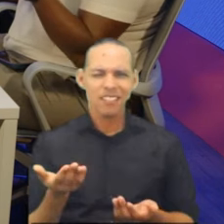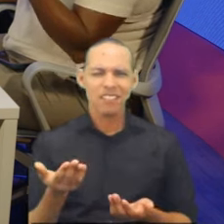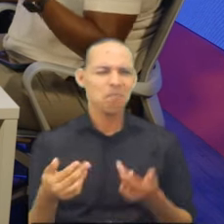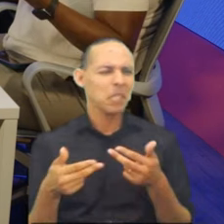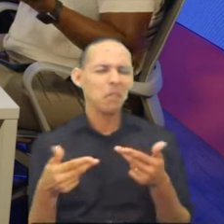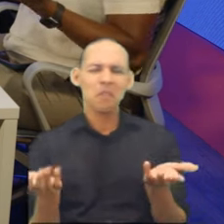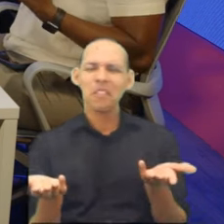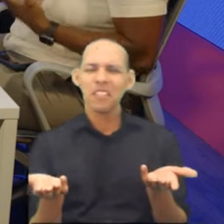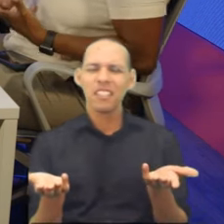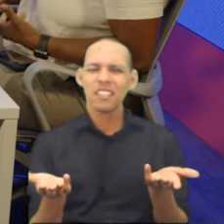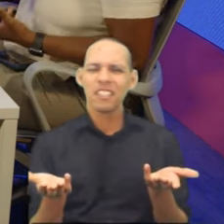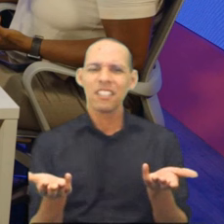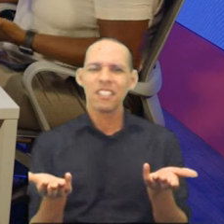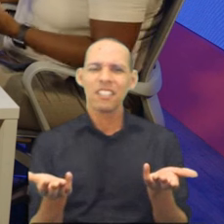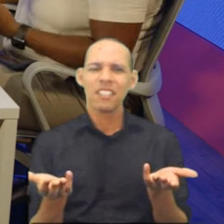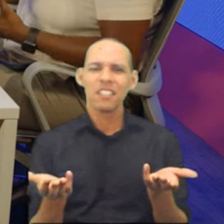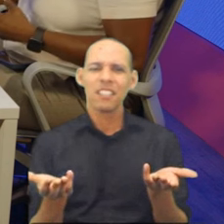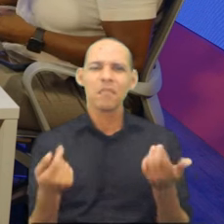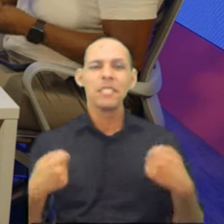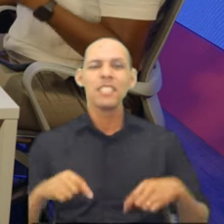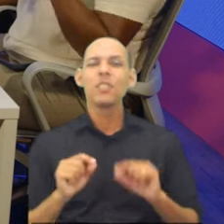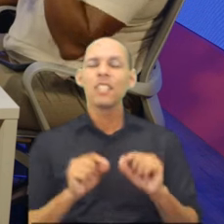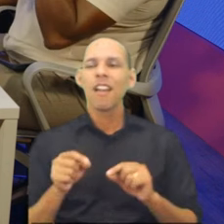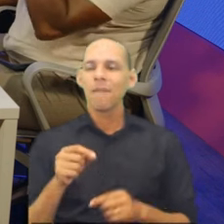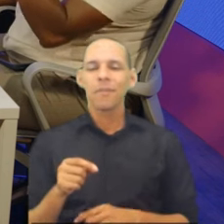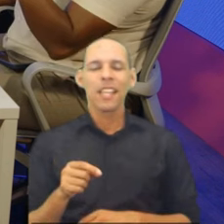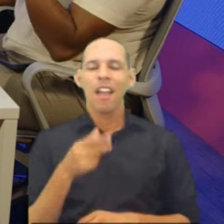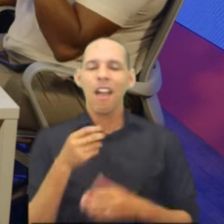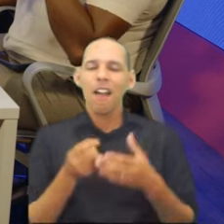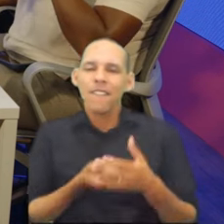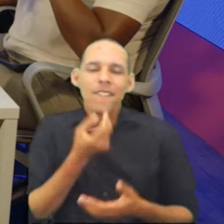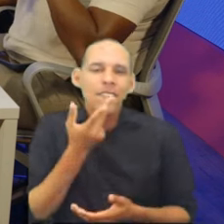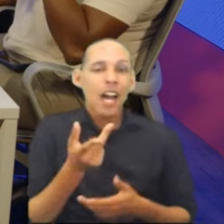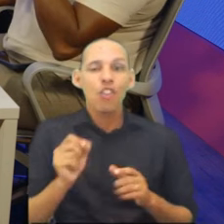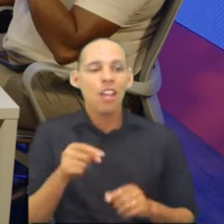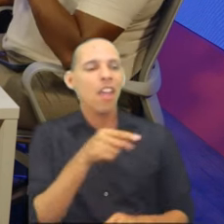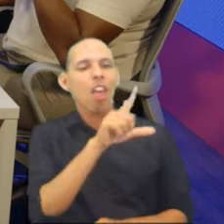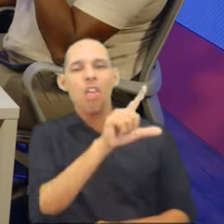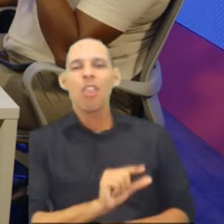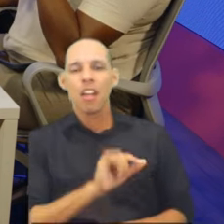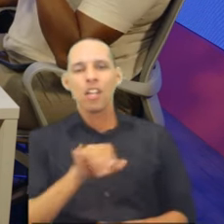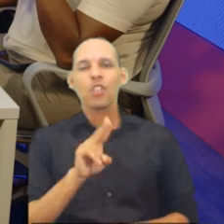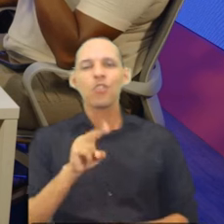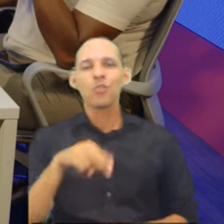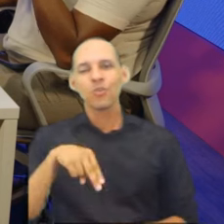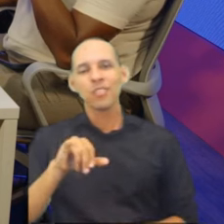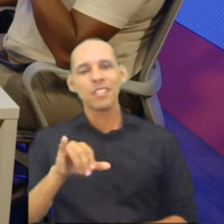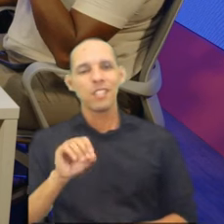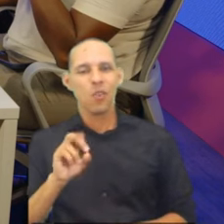então tipo é esse tipo de coisa que a gente vamos ter é uma fala de Junior